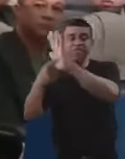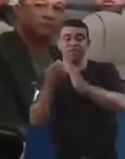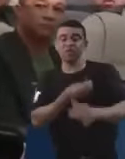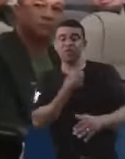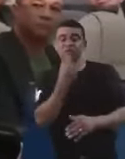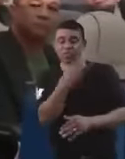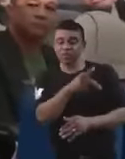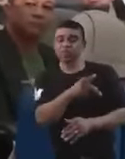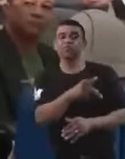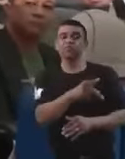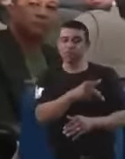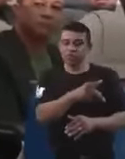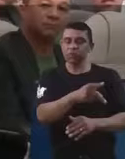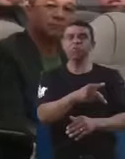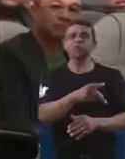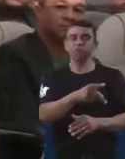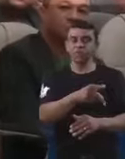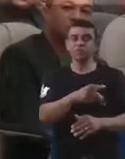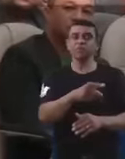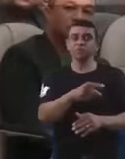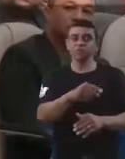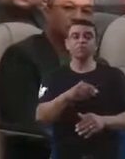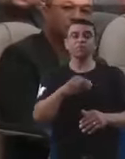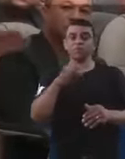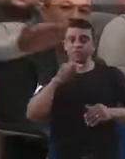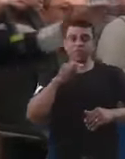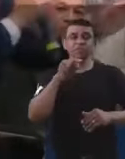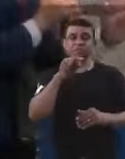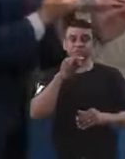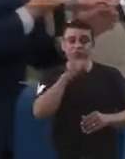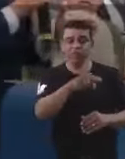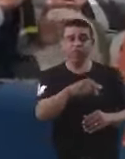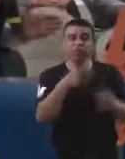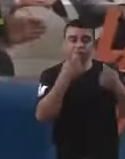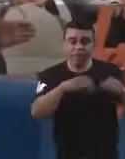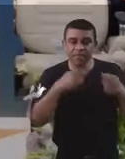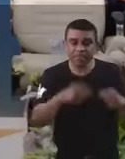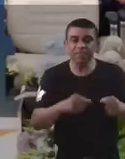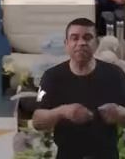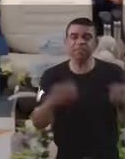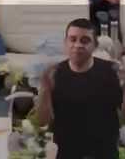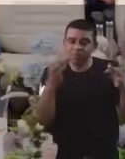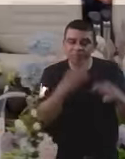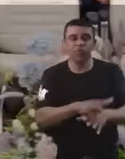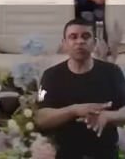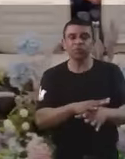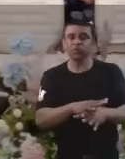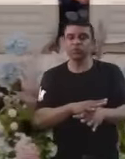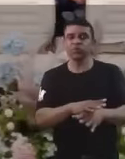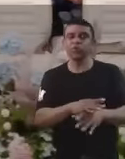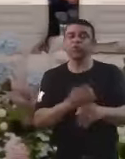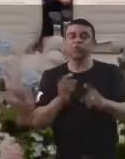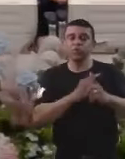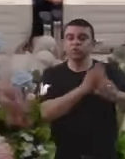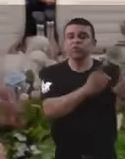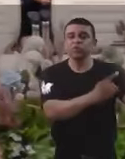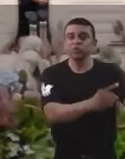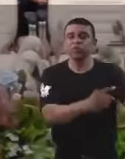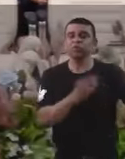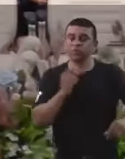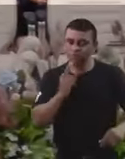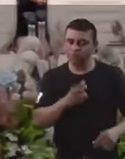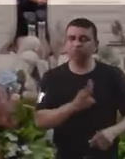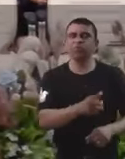quer mesmo? Então se prepare, lá vem pressão. Os discípulos vão continuar o ministério de Jesus, mas